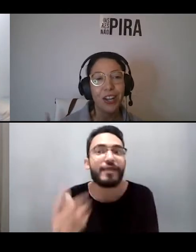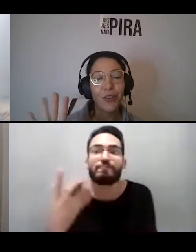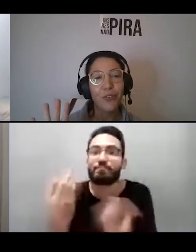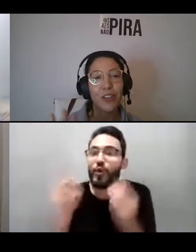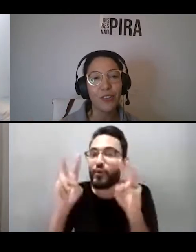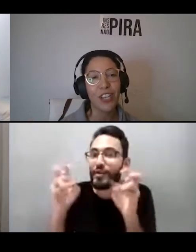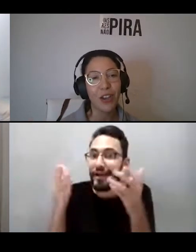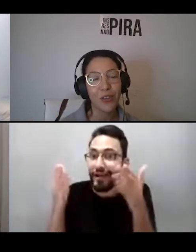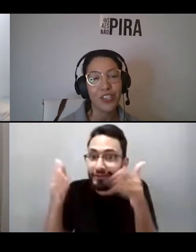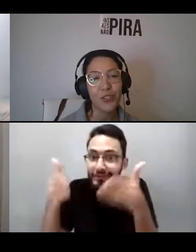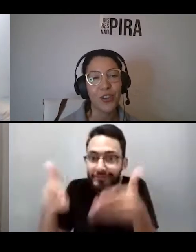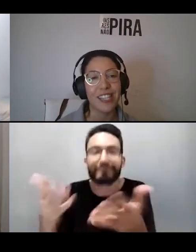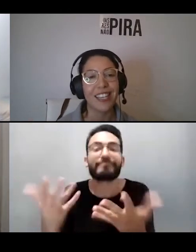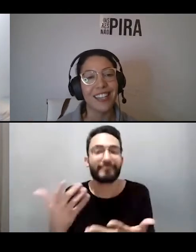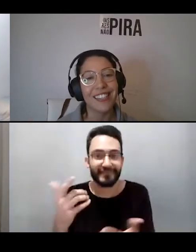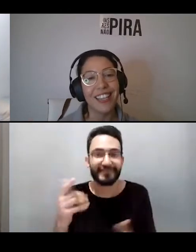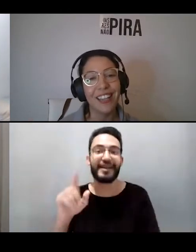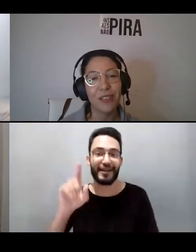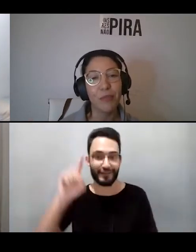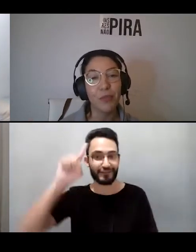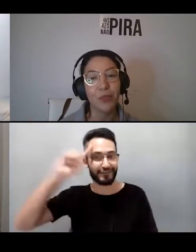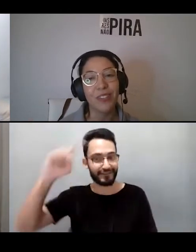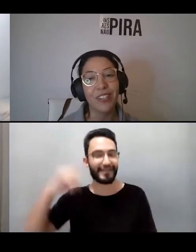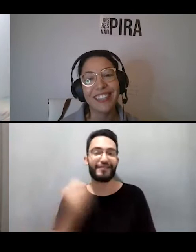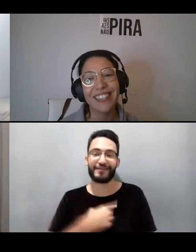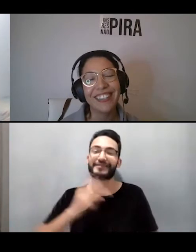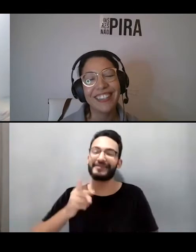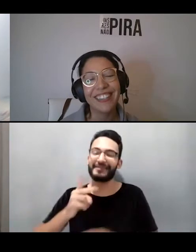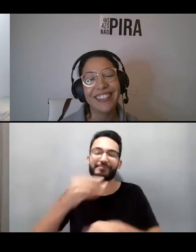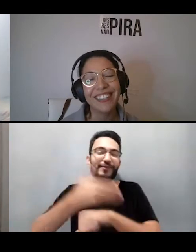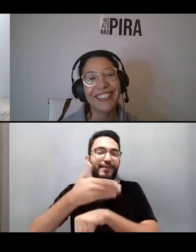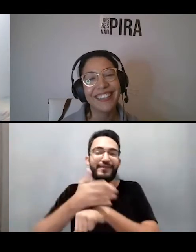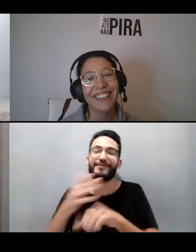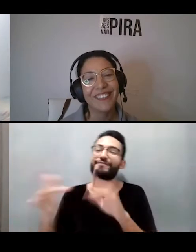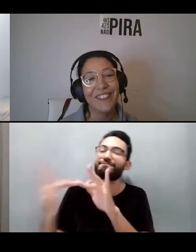e no fim do dia é o que a gente faz aqui na C&T o tempo todo, né?